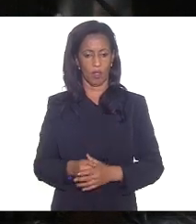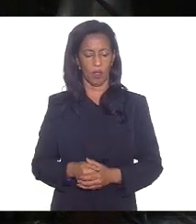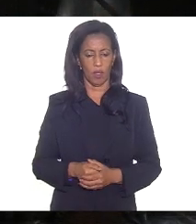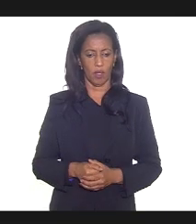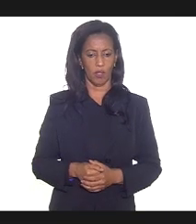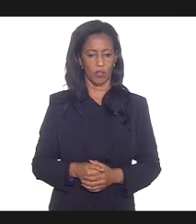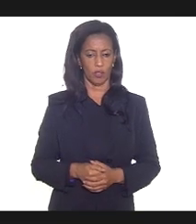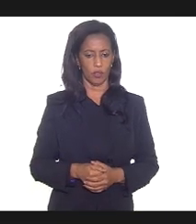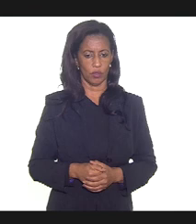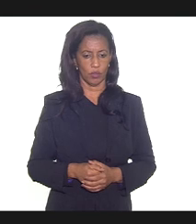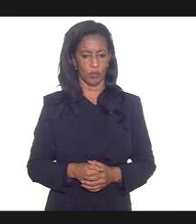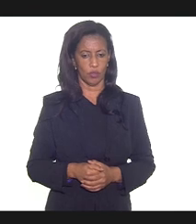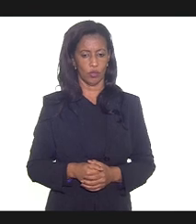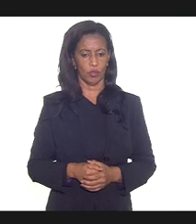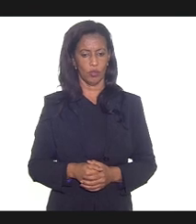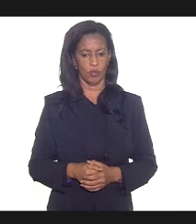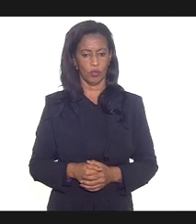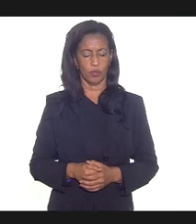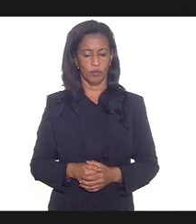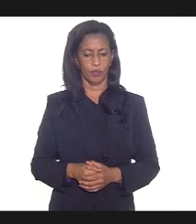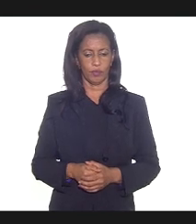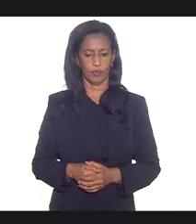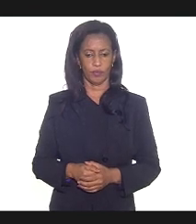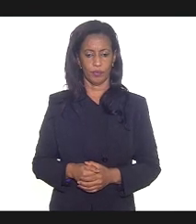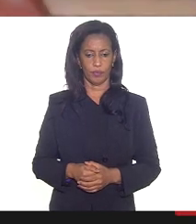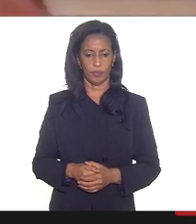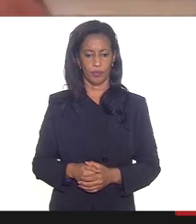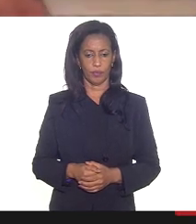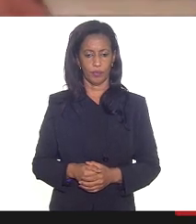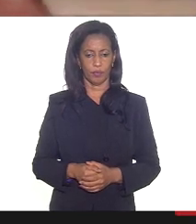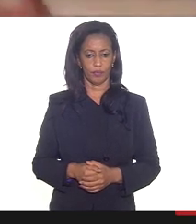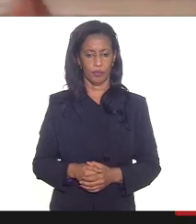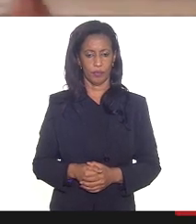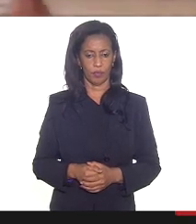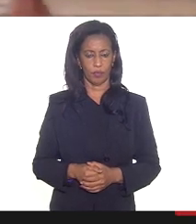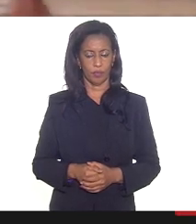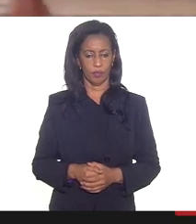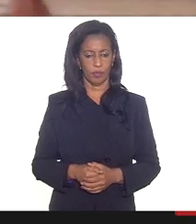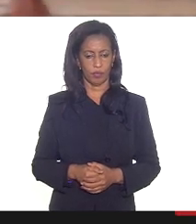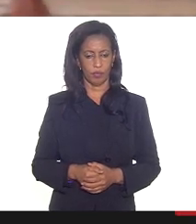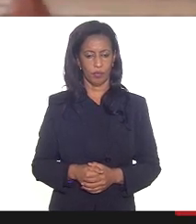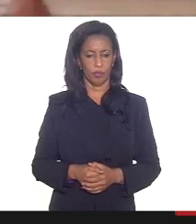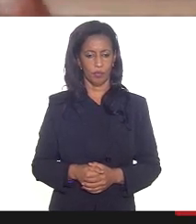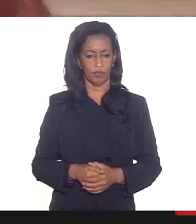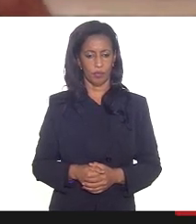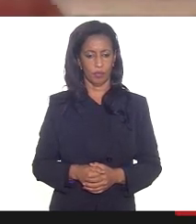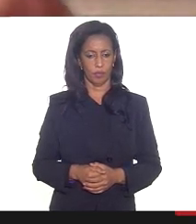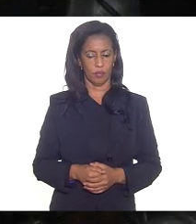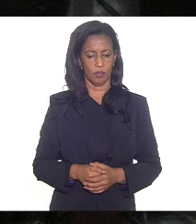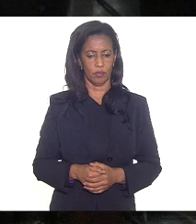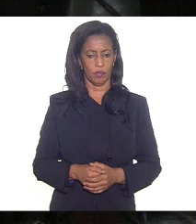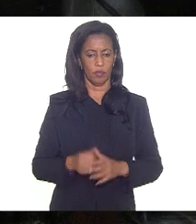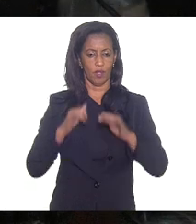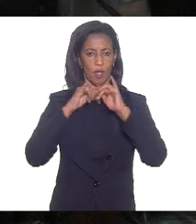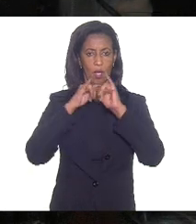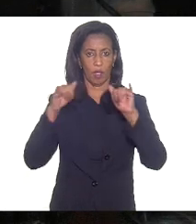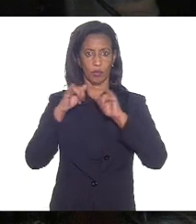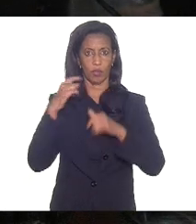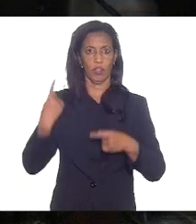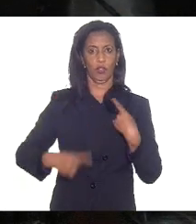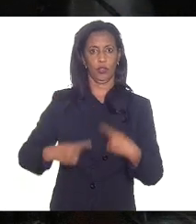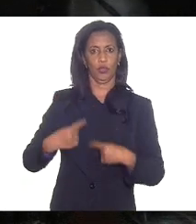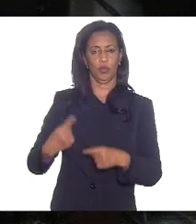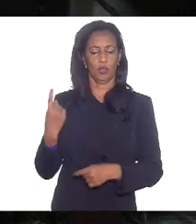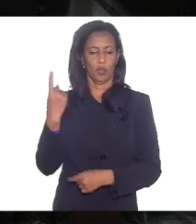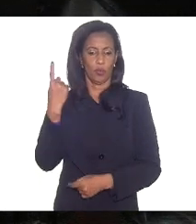Mônica? Ok, presidente, obrigada. Desculpa, eu entendi a discussão, viu? Anuncio em discussão única